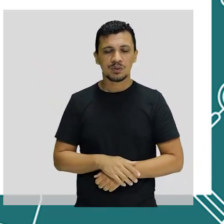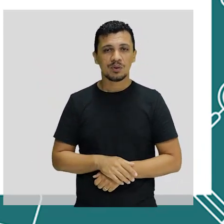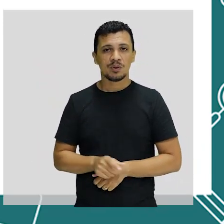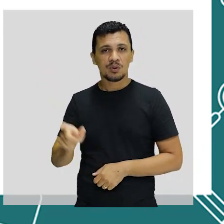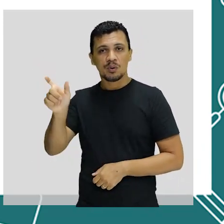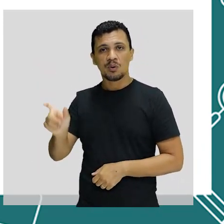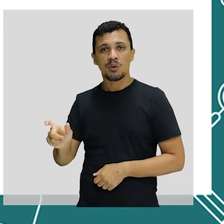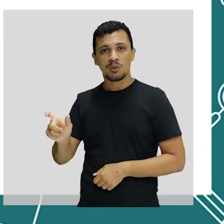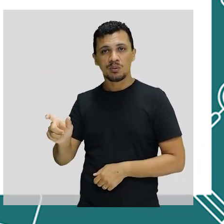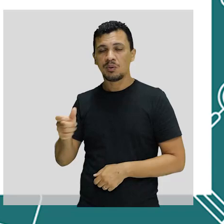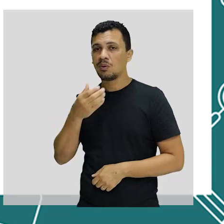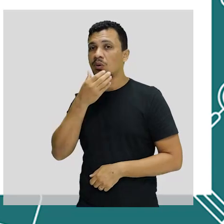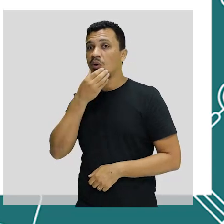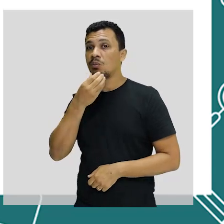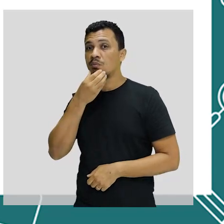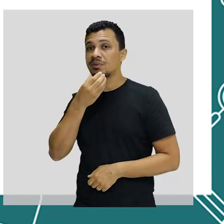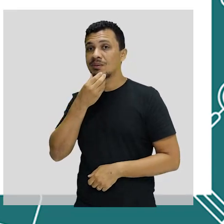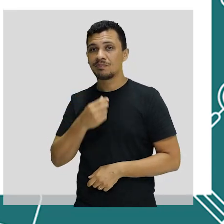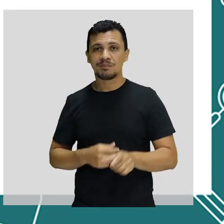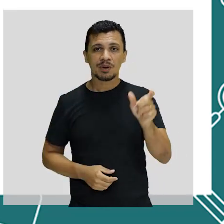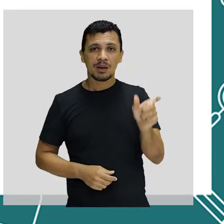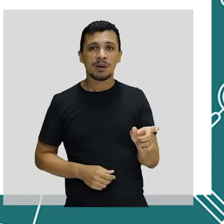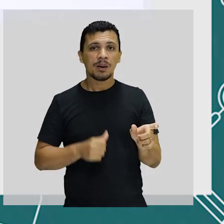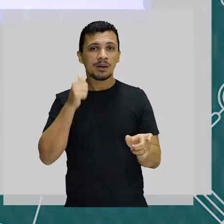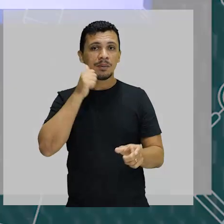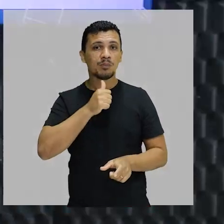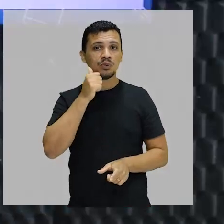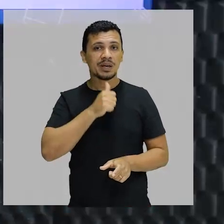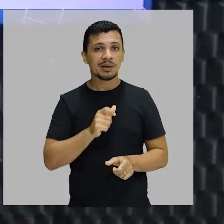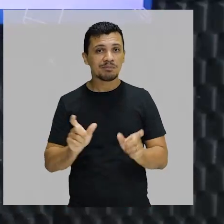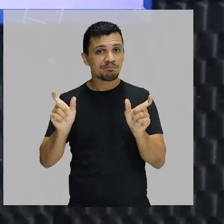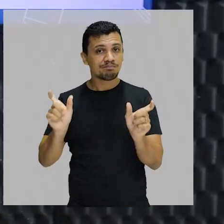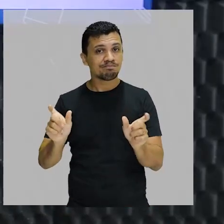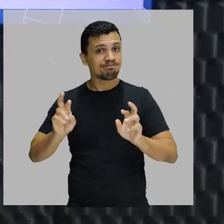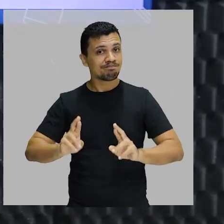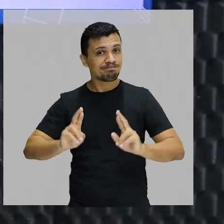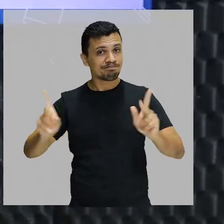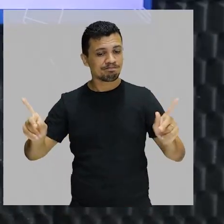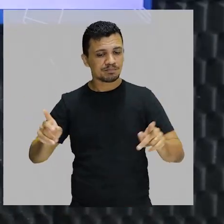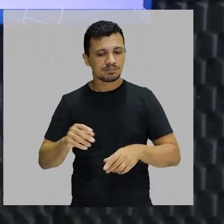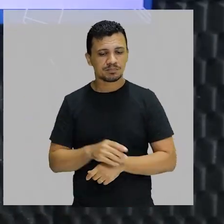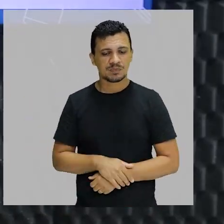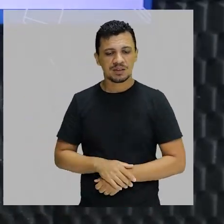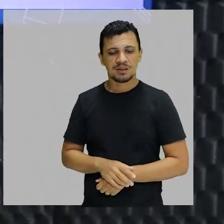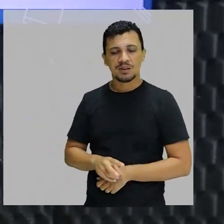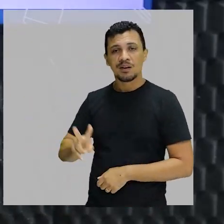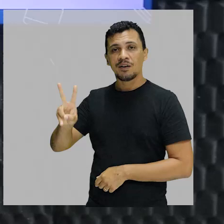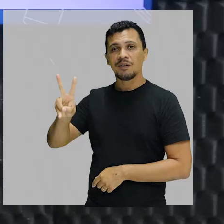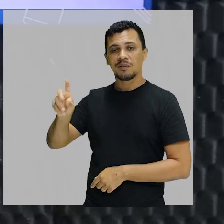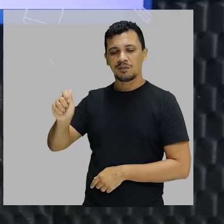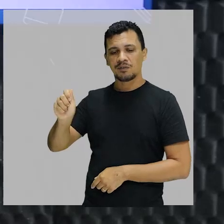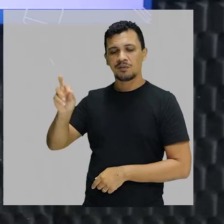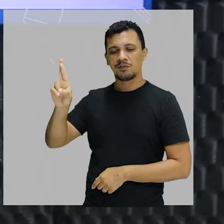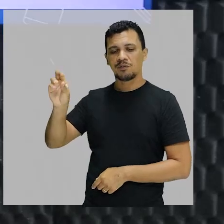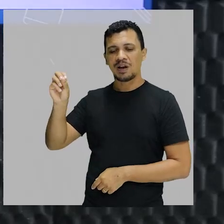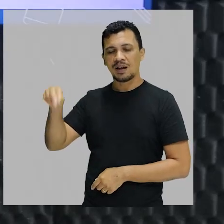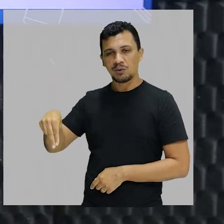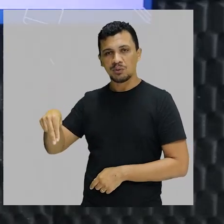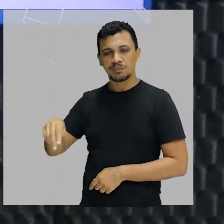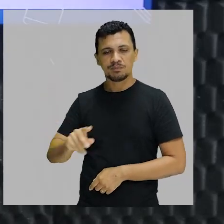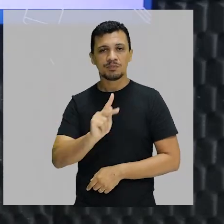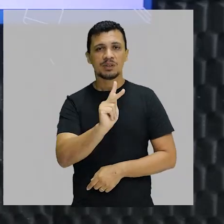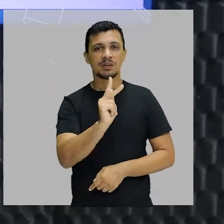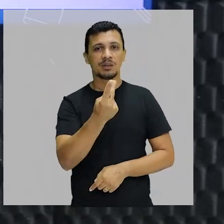mujer. Então, são diferentes, são substantivos distintos. El varón e la hembra, então macho e